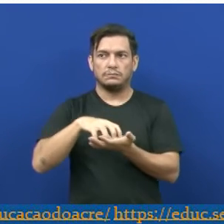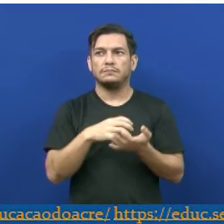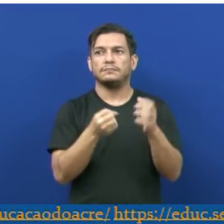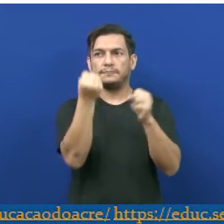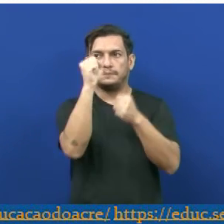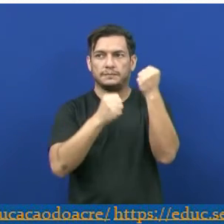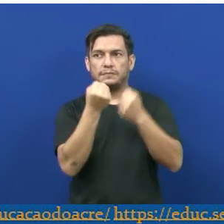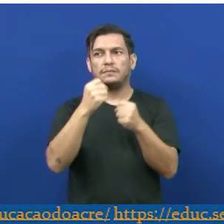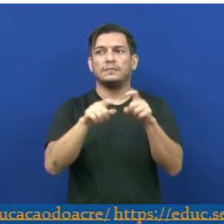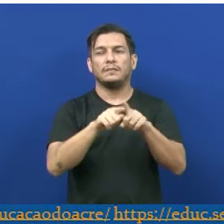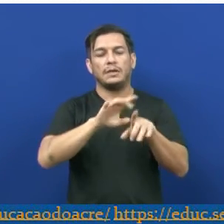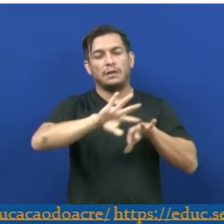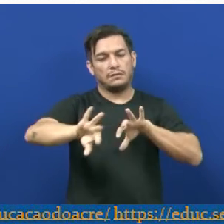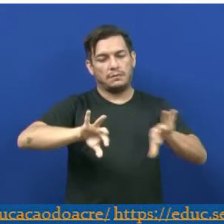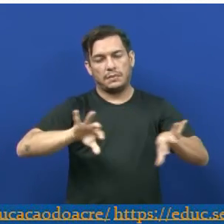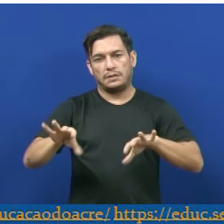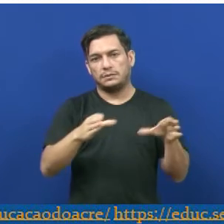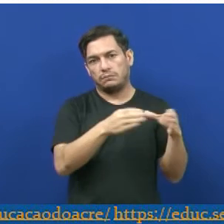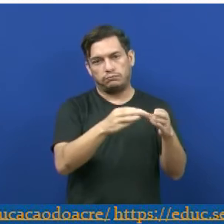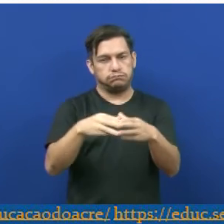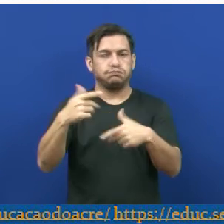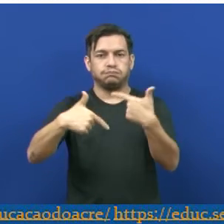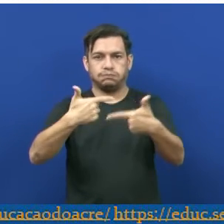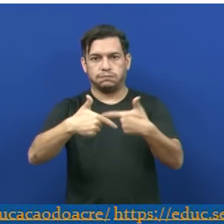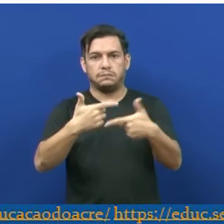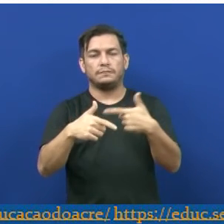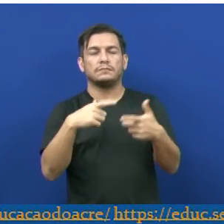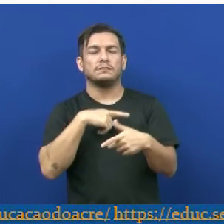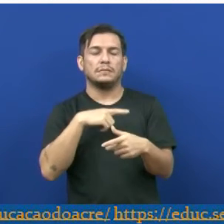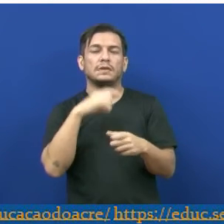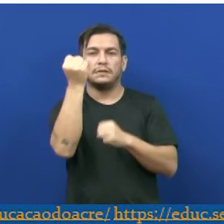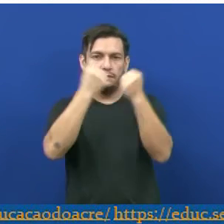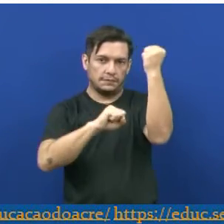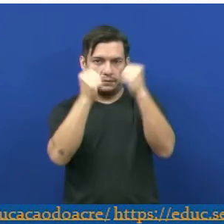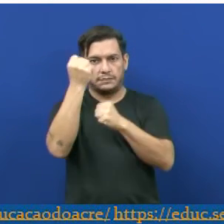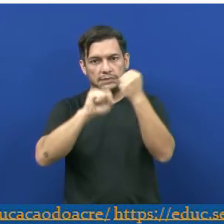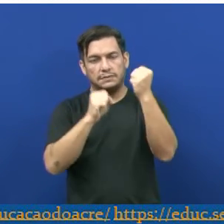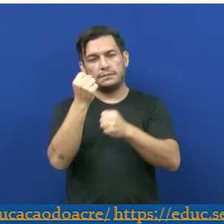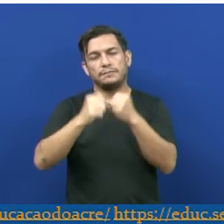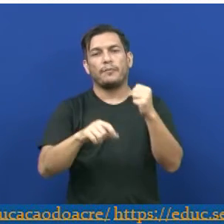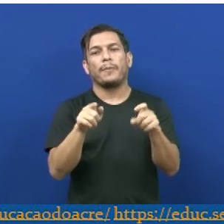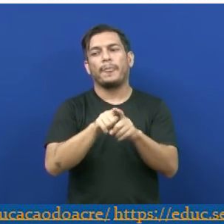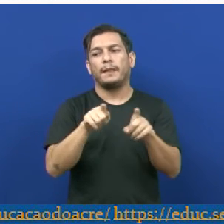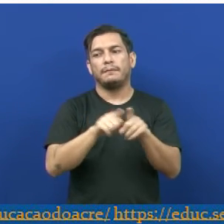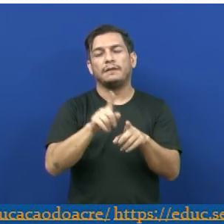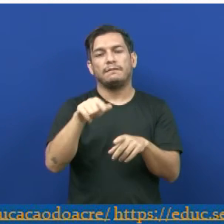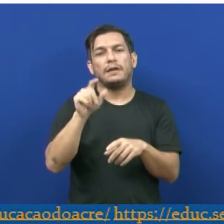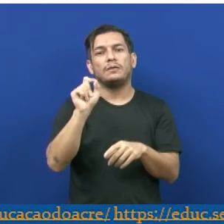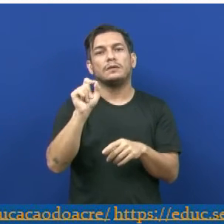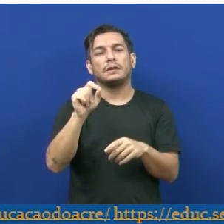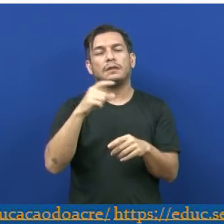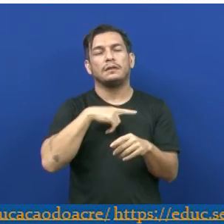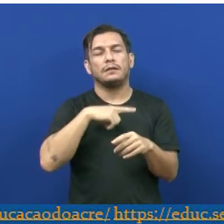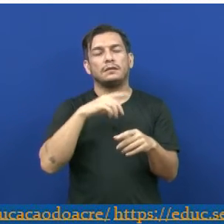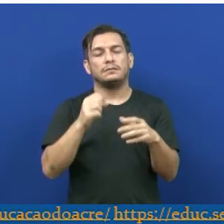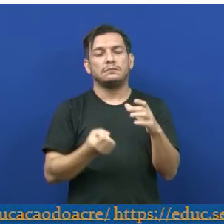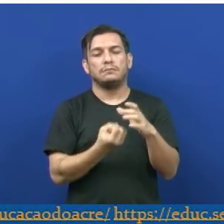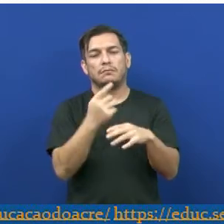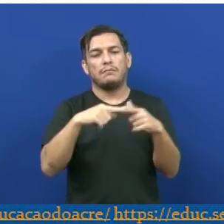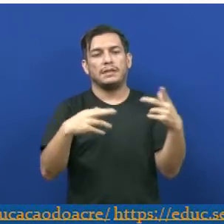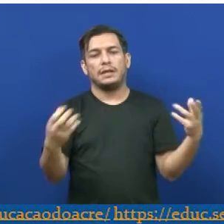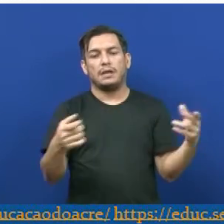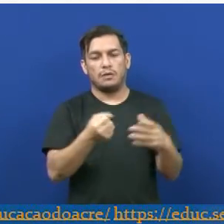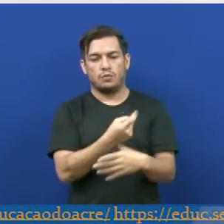divisão do trabalho. Então, você vai ter grandes unidades de produção, que são as fábricas, não é isso? E elas vão estar produzindo em grande quantidade esse tipo